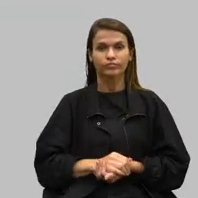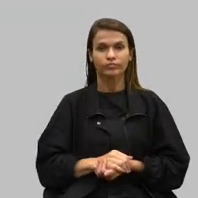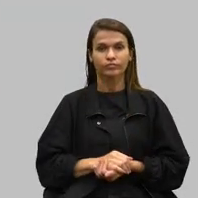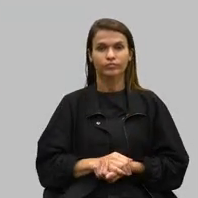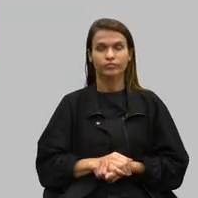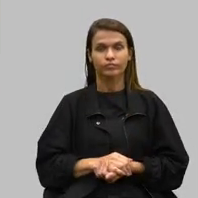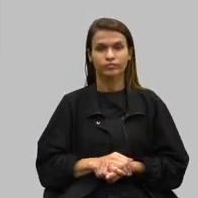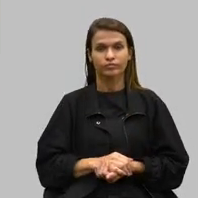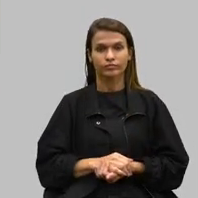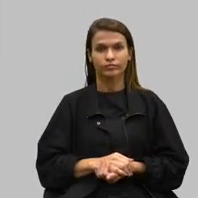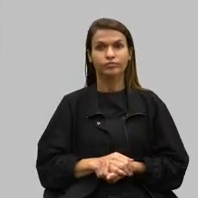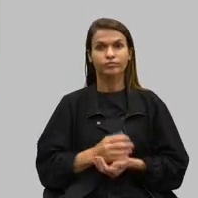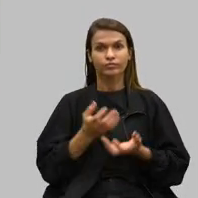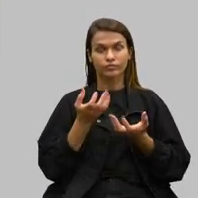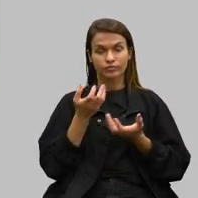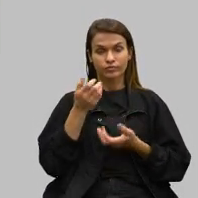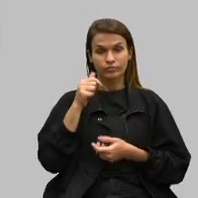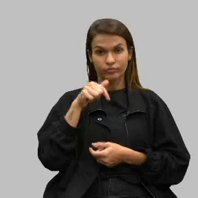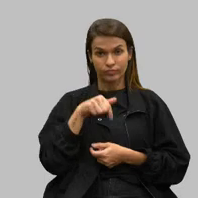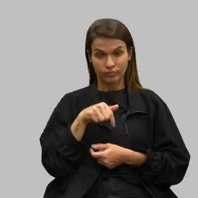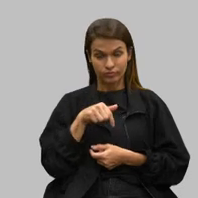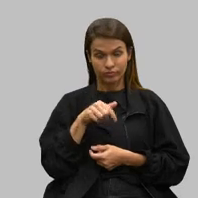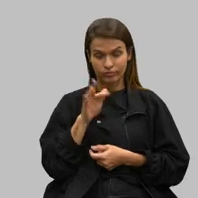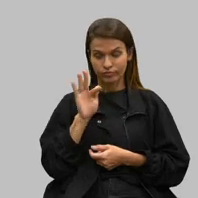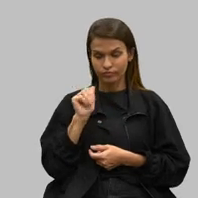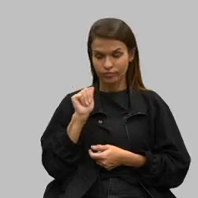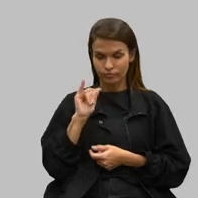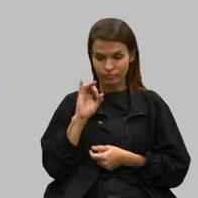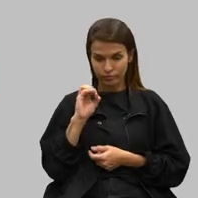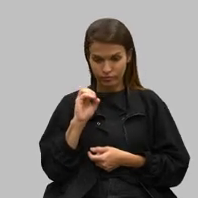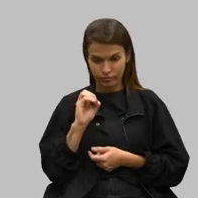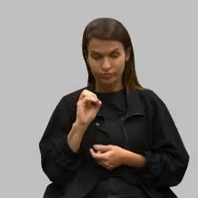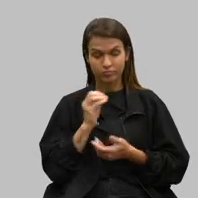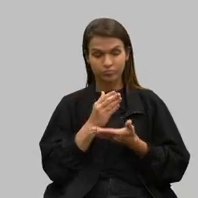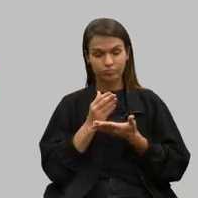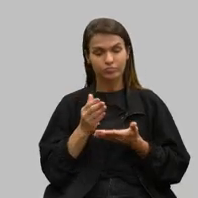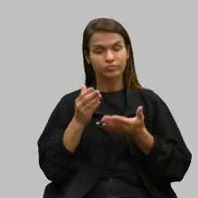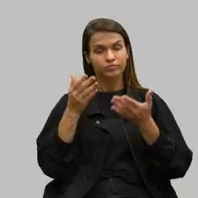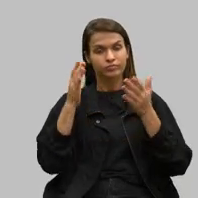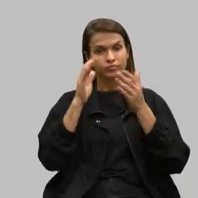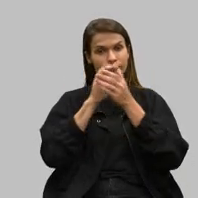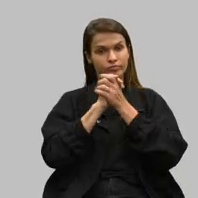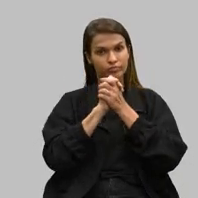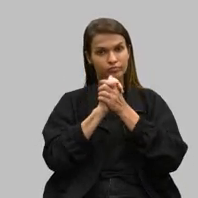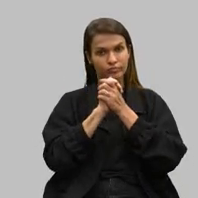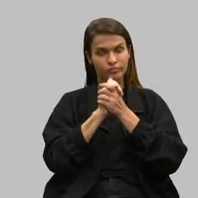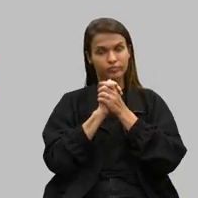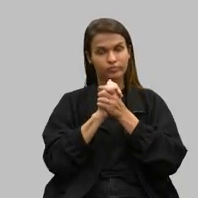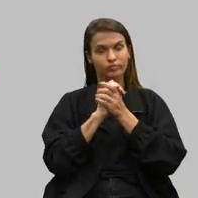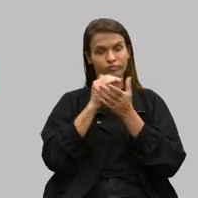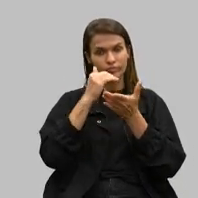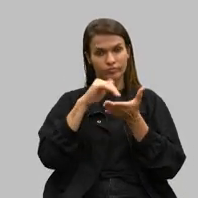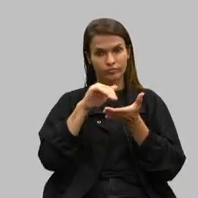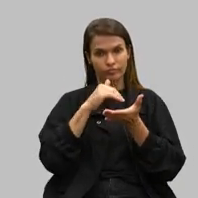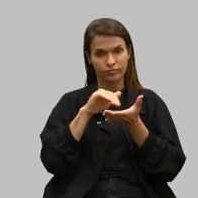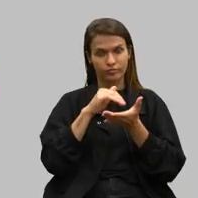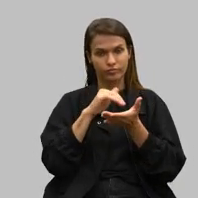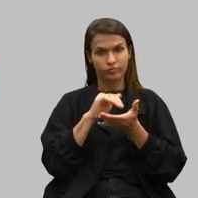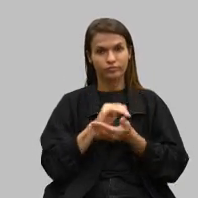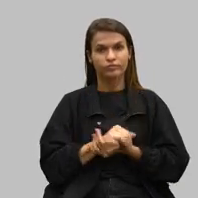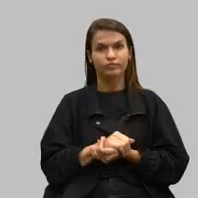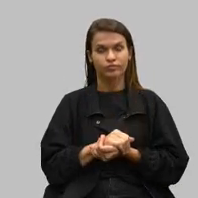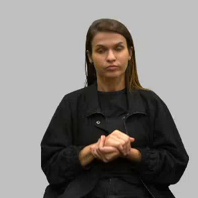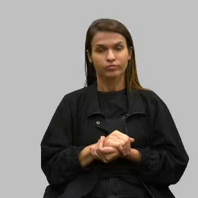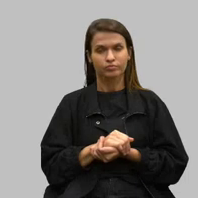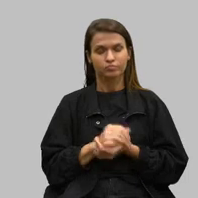quero aqui, Fábio, iniciar parabenizando a secretaria pelo